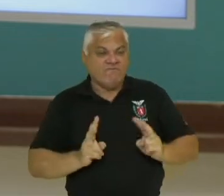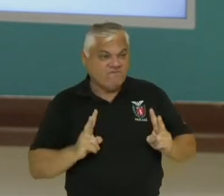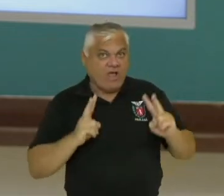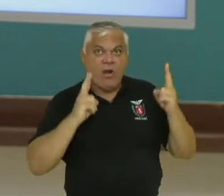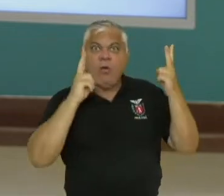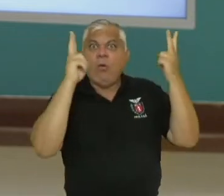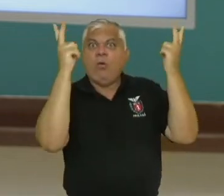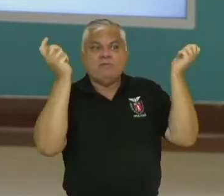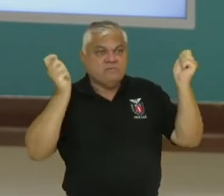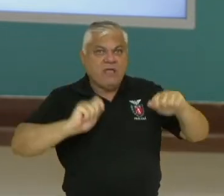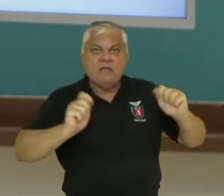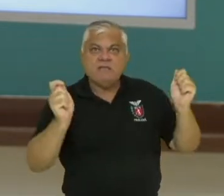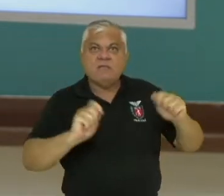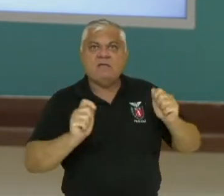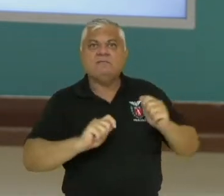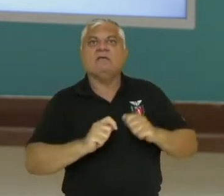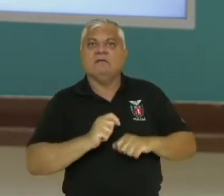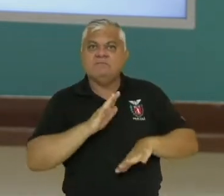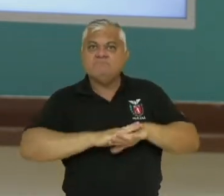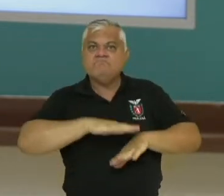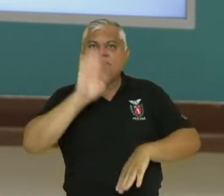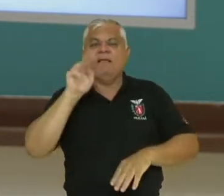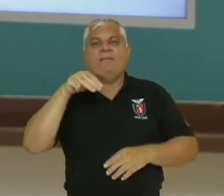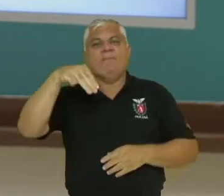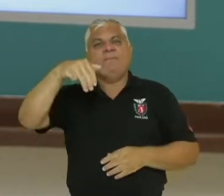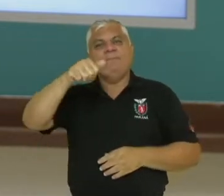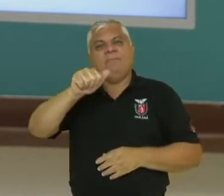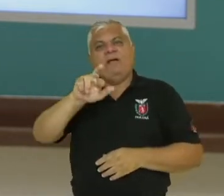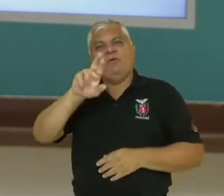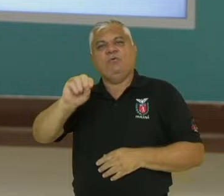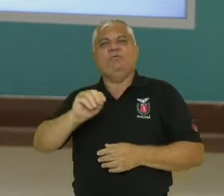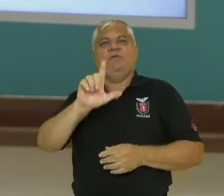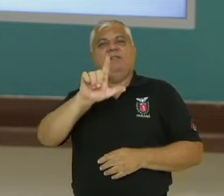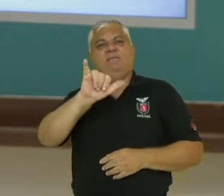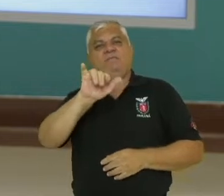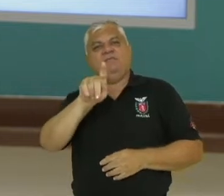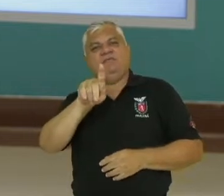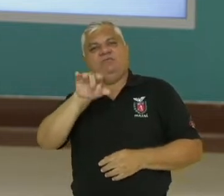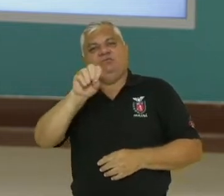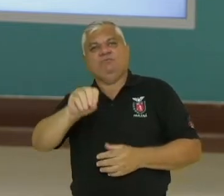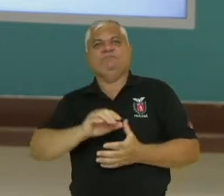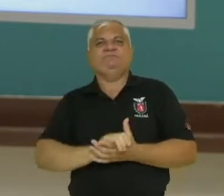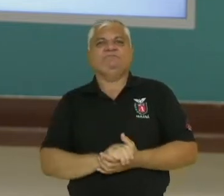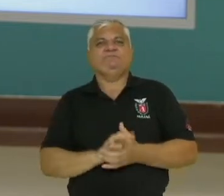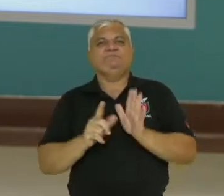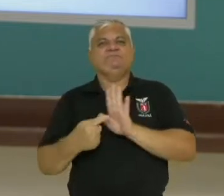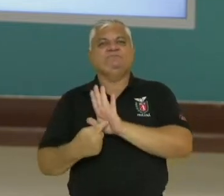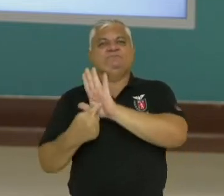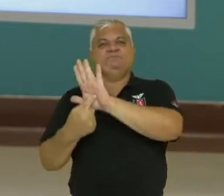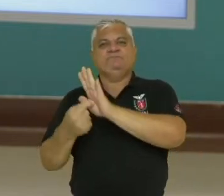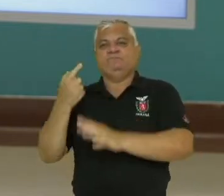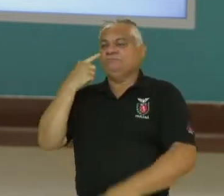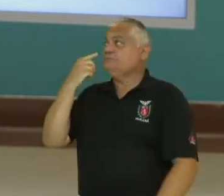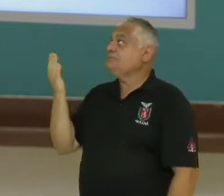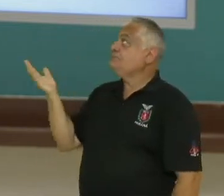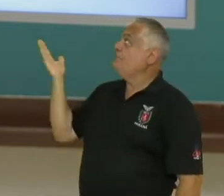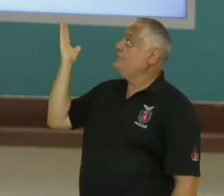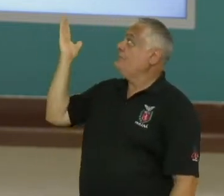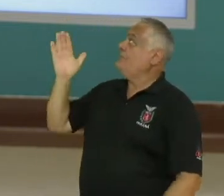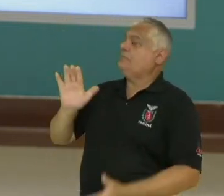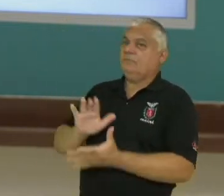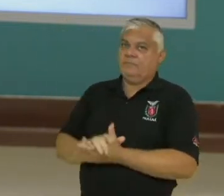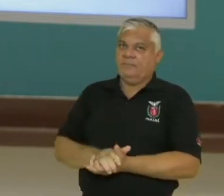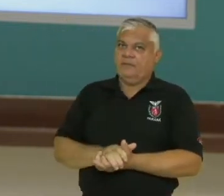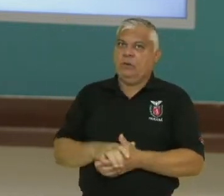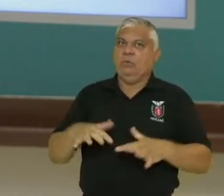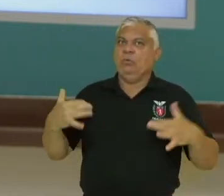uma grande quantidade nesse macronutriente lipídio. E eu apresento essa imagem.